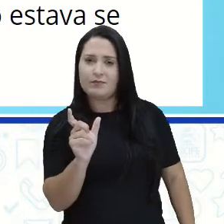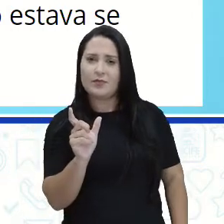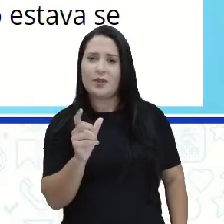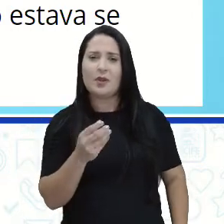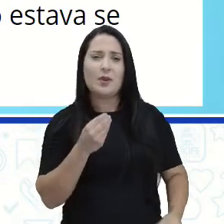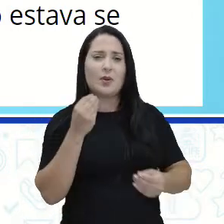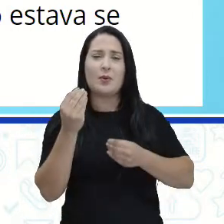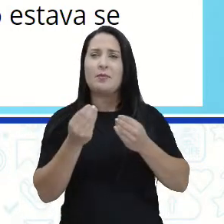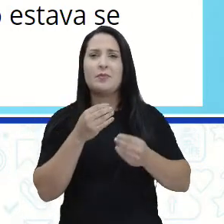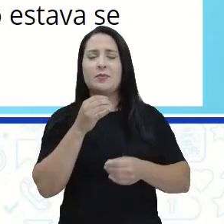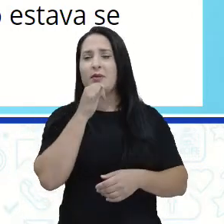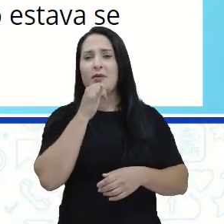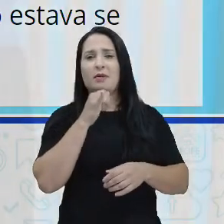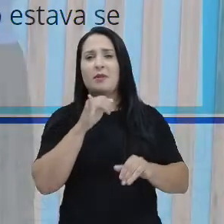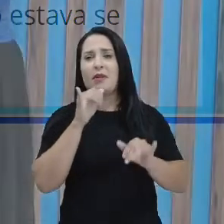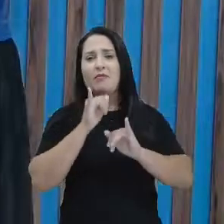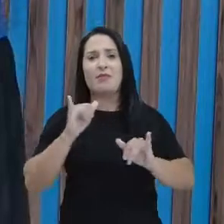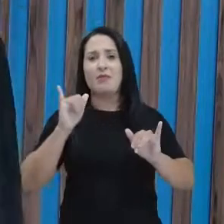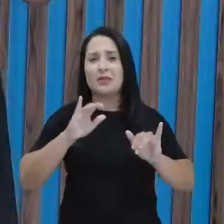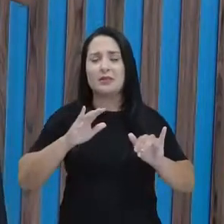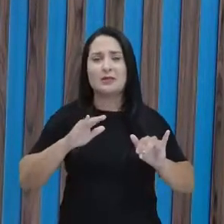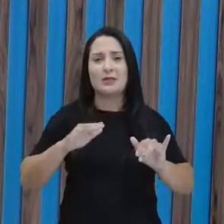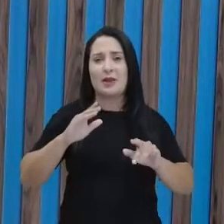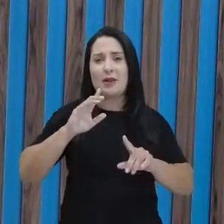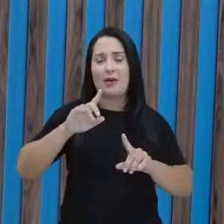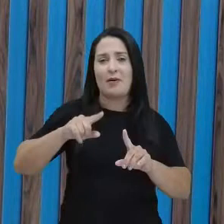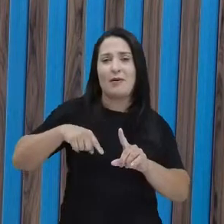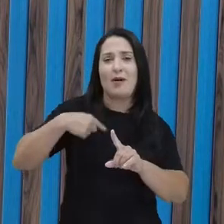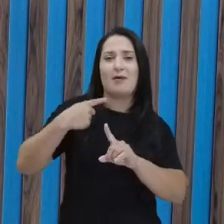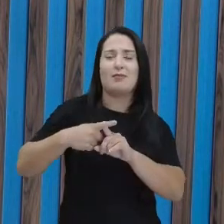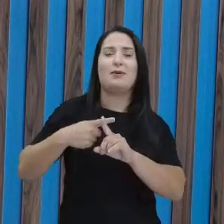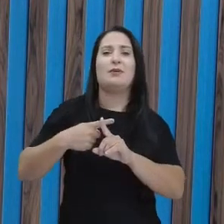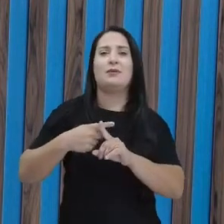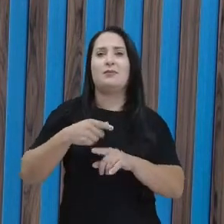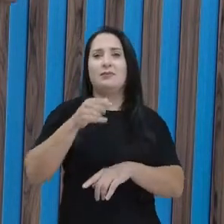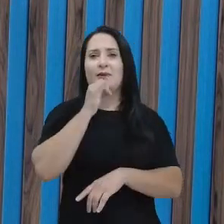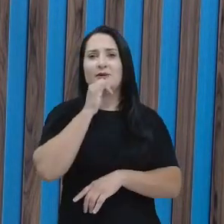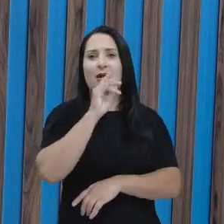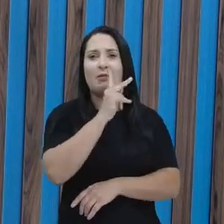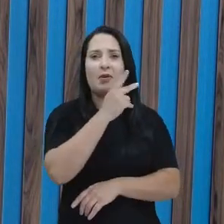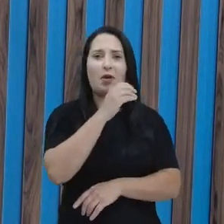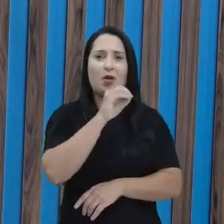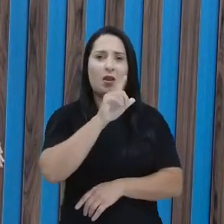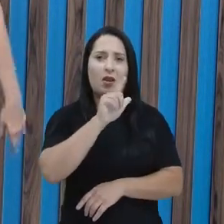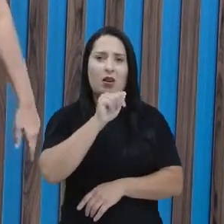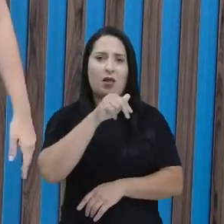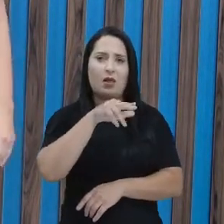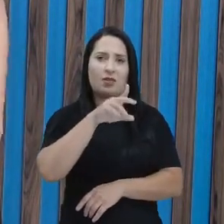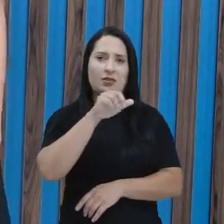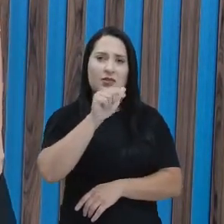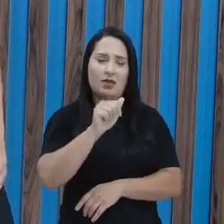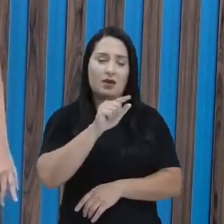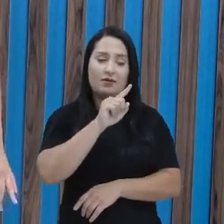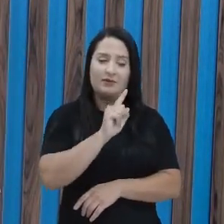um extra, sabe? Ó, a Holanda, por exemplo, e esse por exemplo vai entre vírgulas, é um local onde a maioria